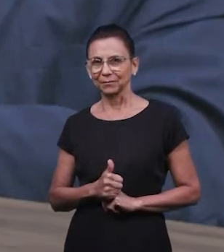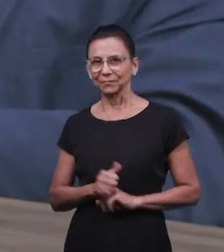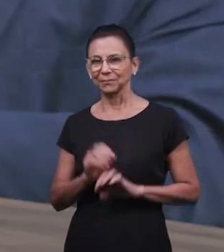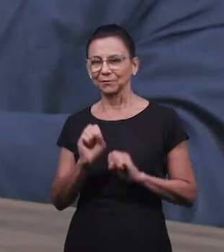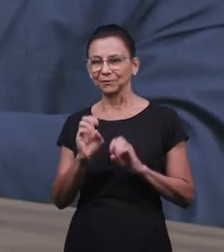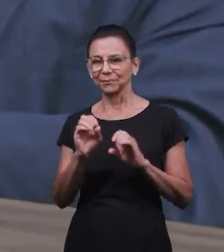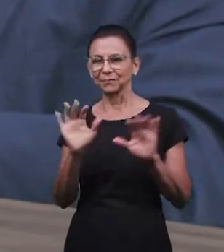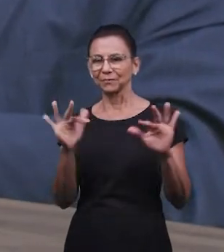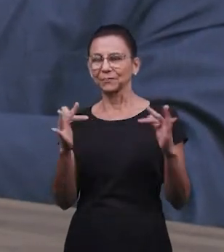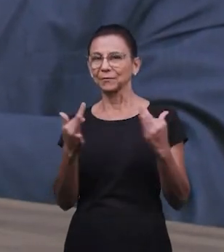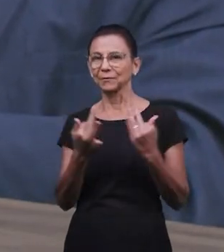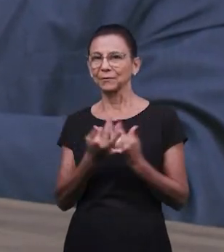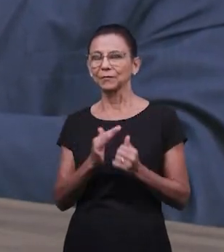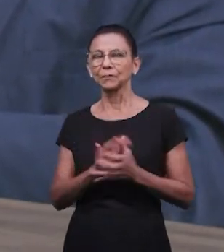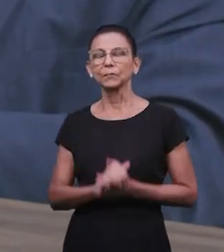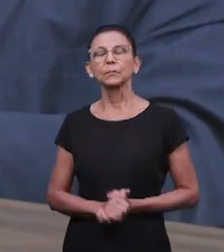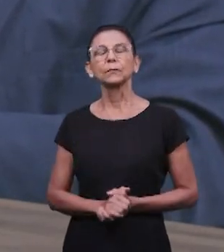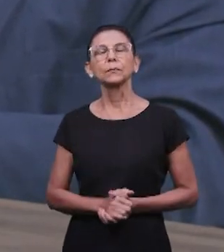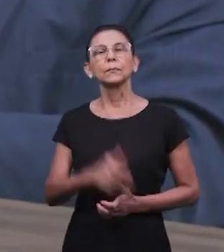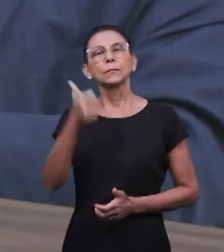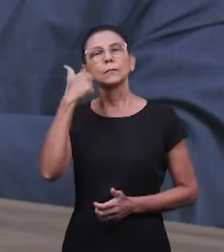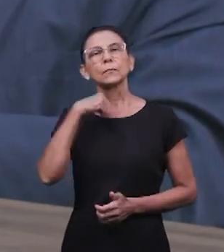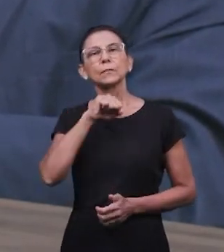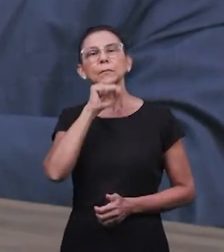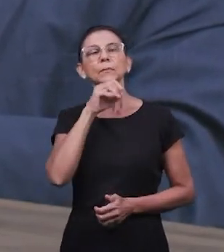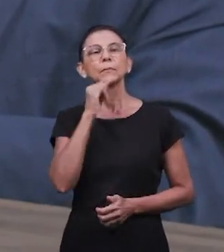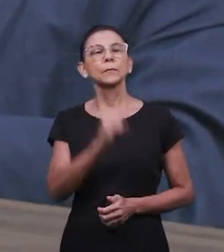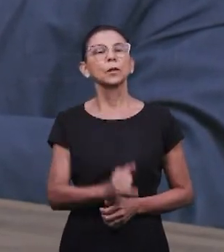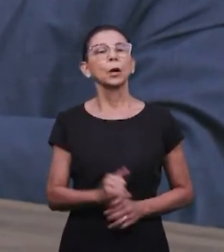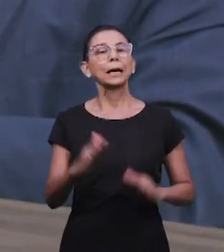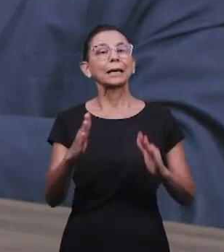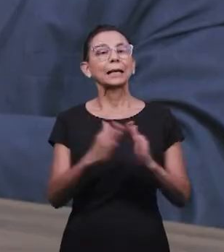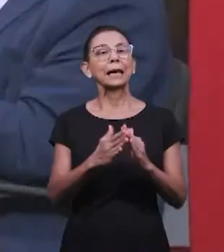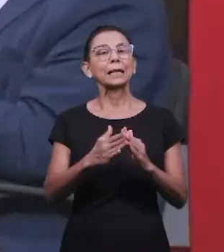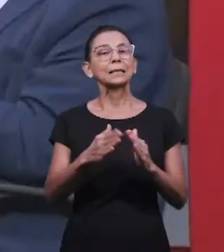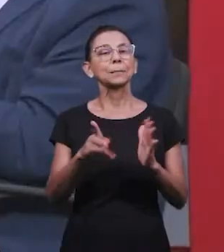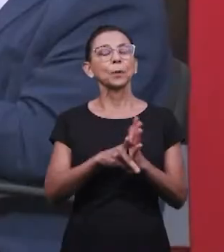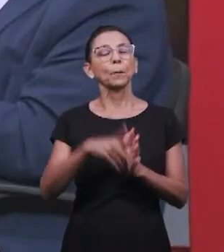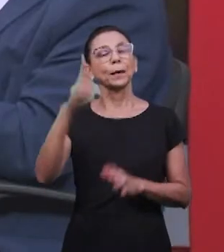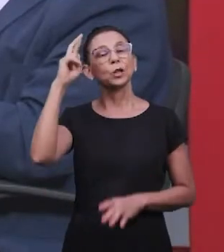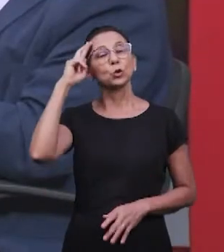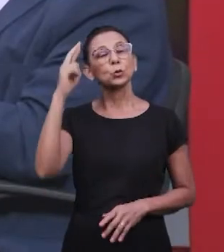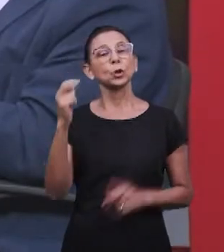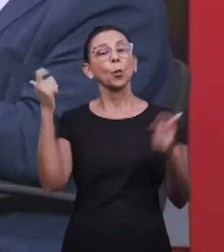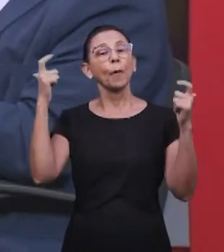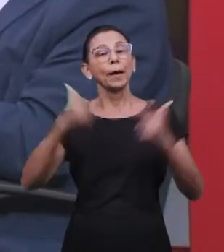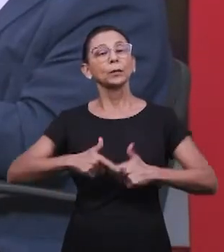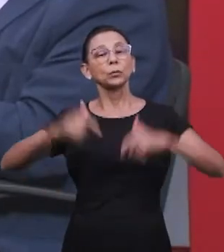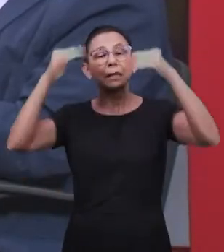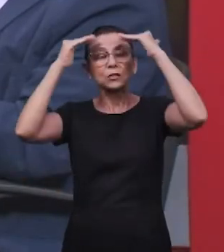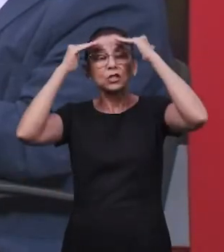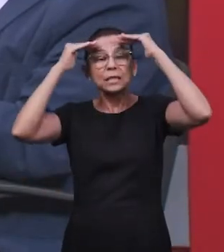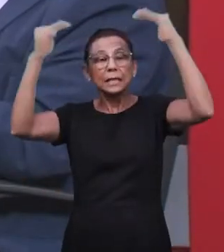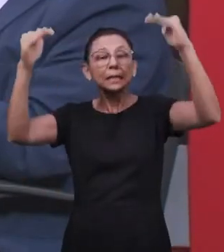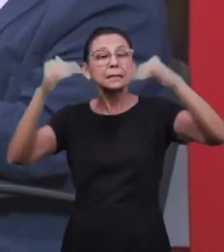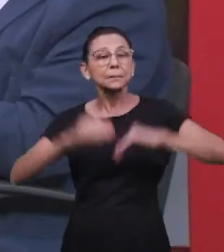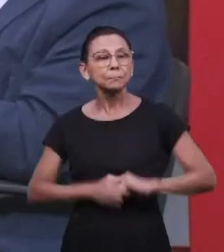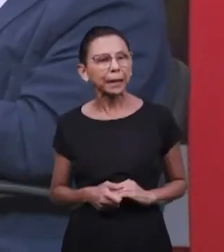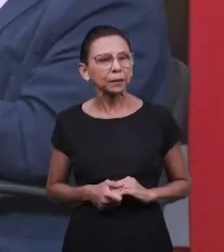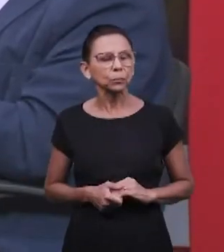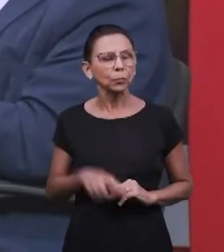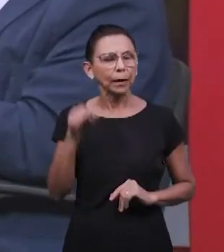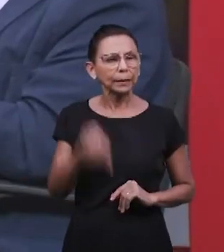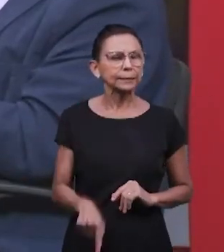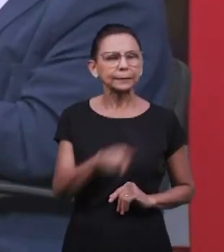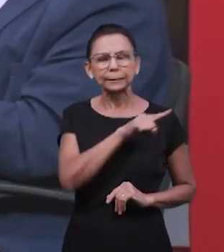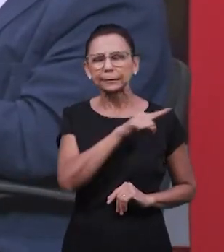do Senhor é lugar de reverência. Vocês vão ficar... Não, mas todo mundo brinca. Não, aquela velha história de mãe, né? Vocês não